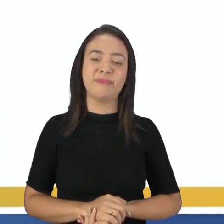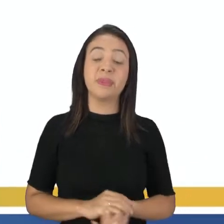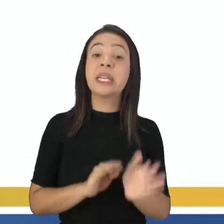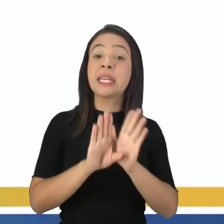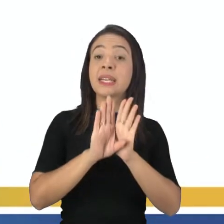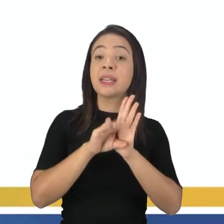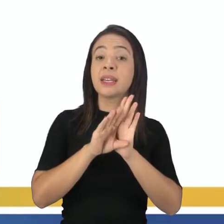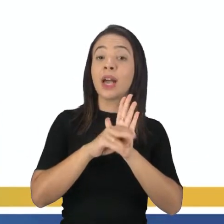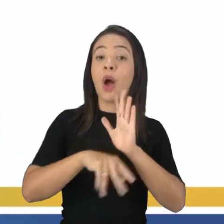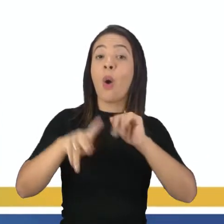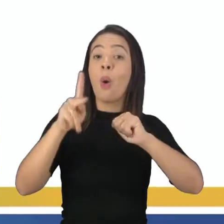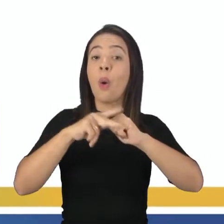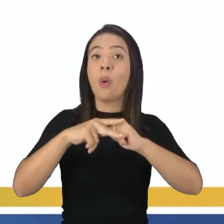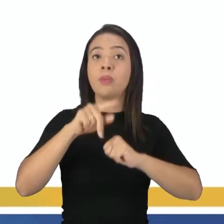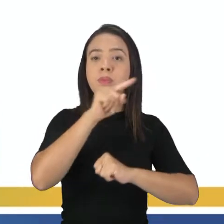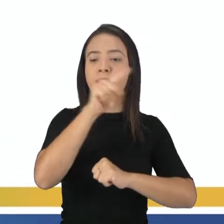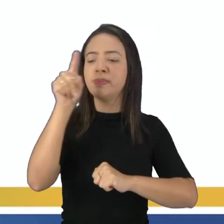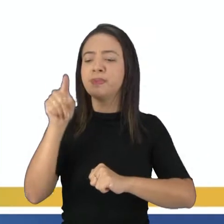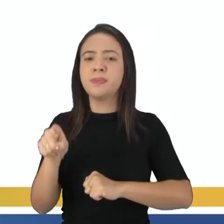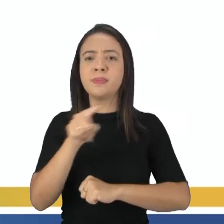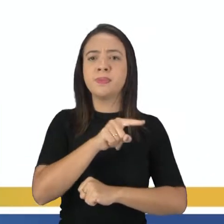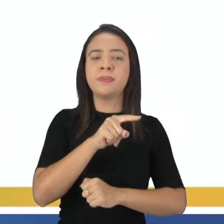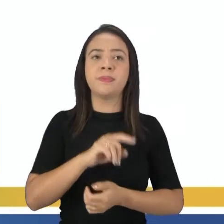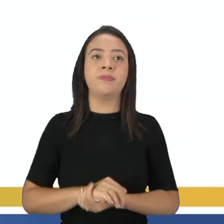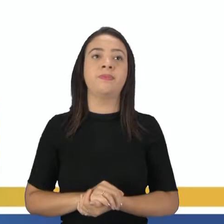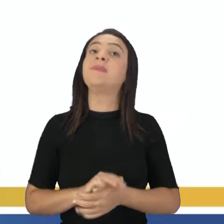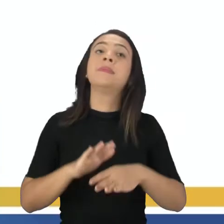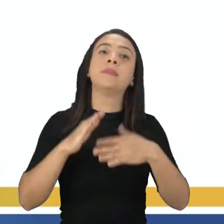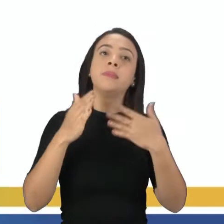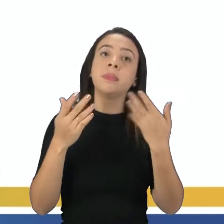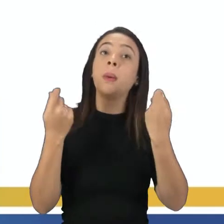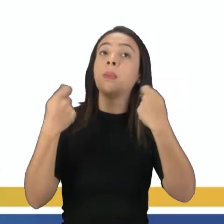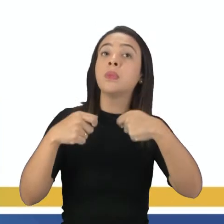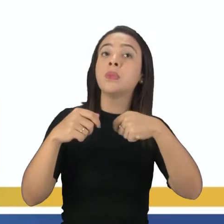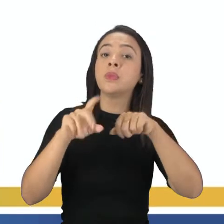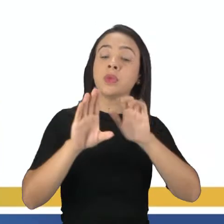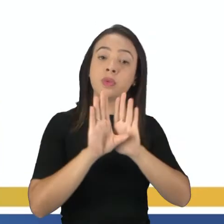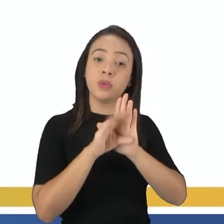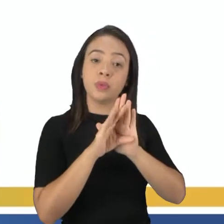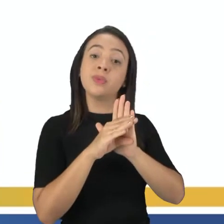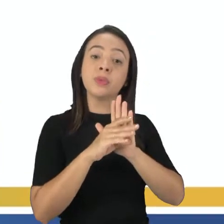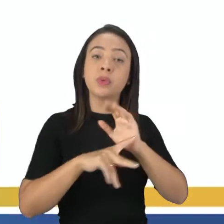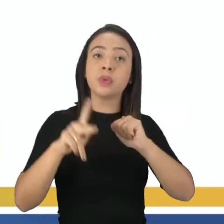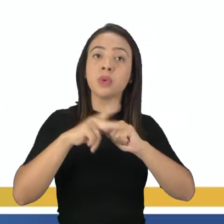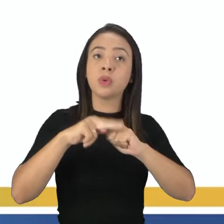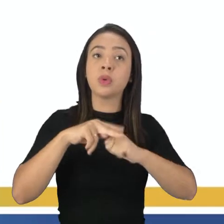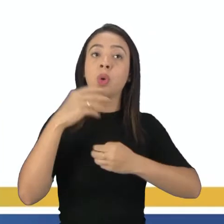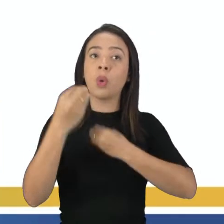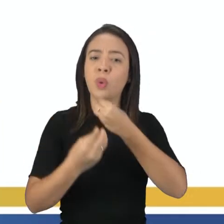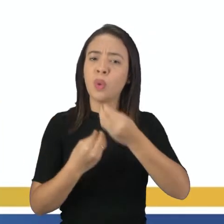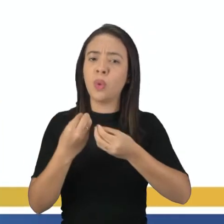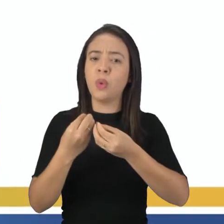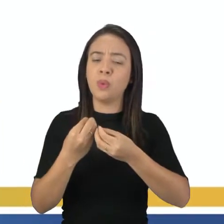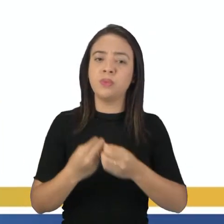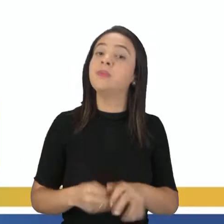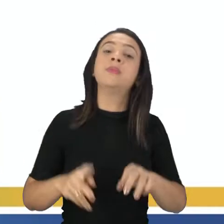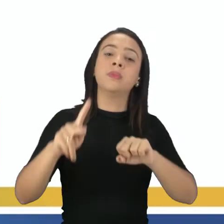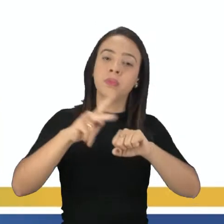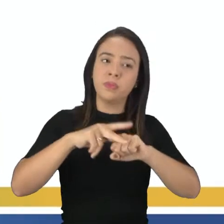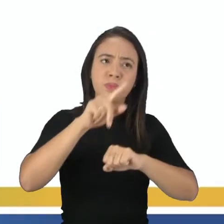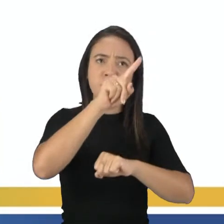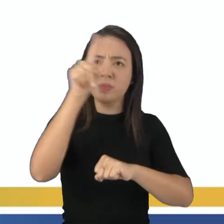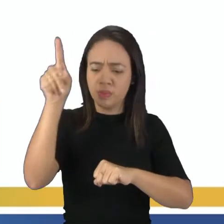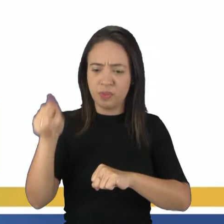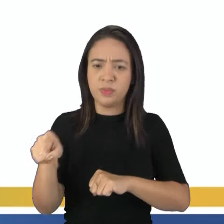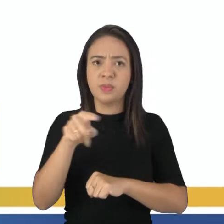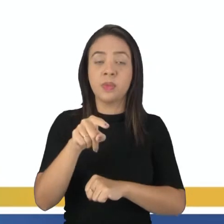Conceituando o pronome demonstrativo. Assim, podemos conceituar os pronomes demonstrativos da seguinte forma. Pronomes